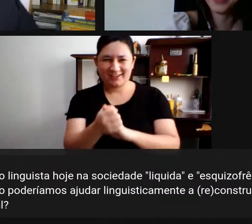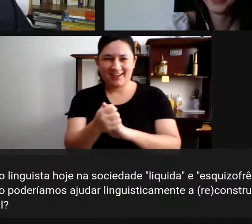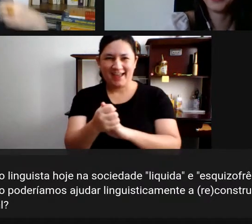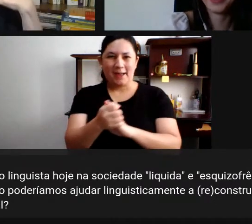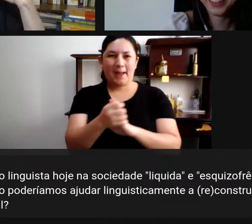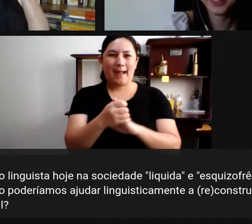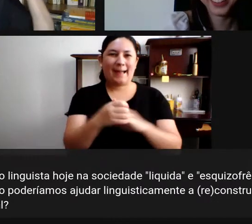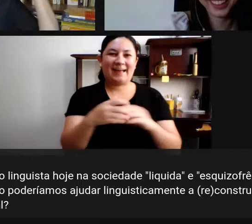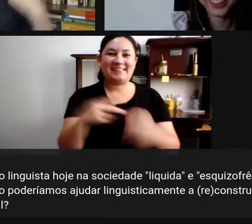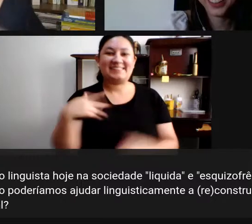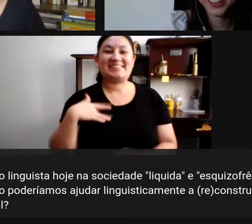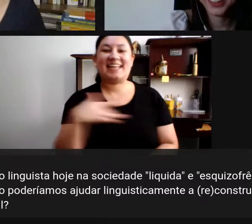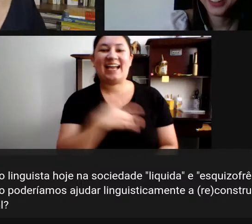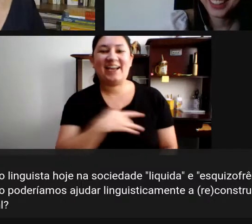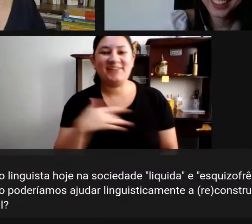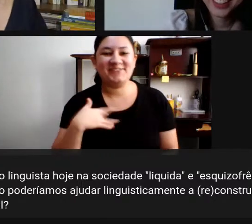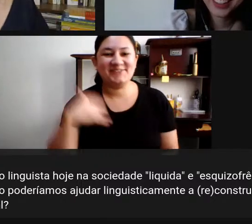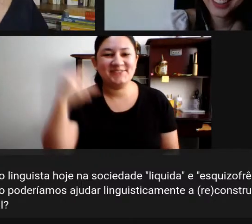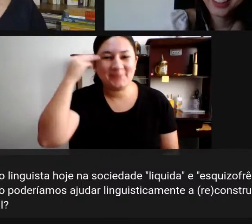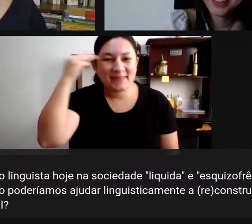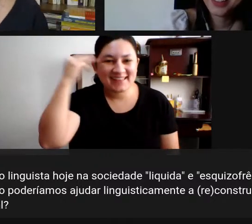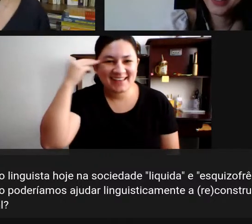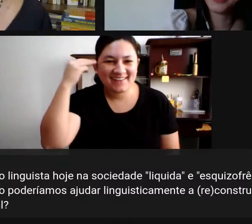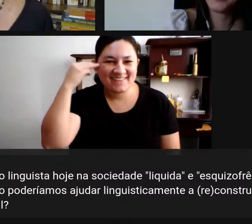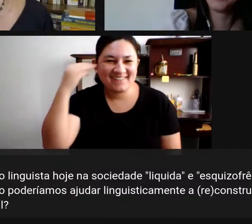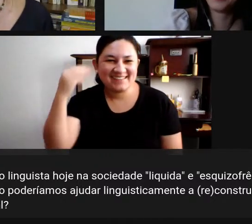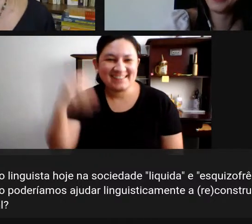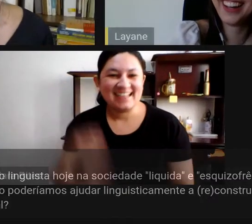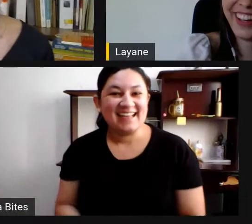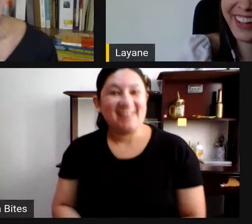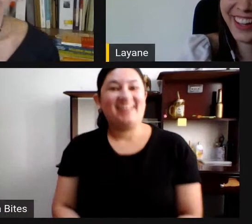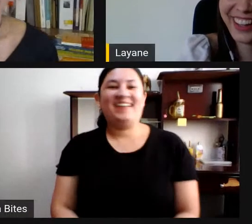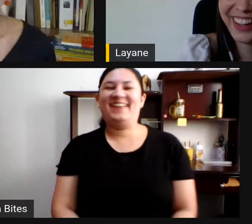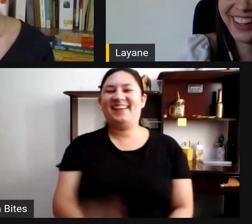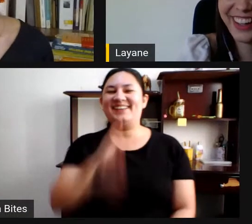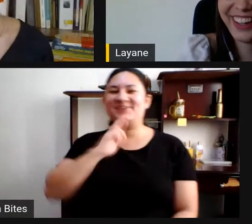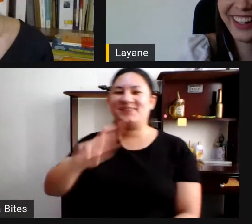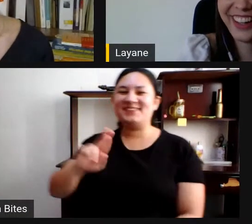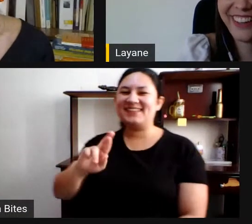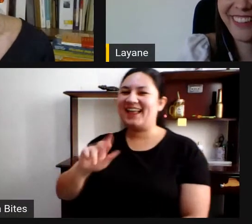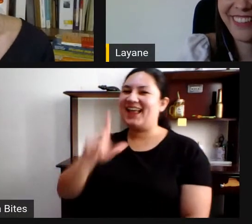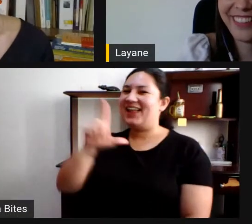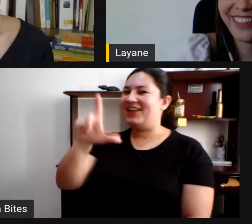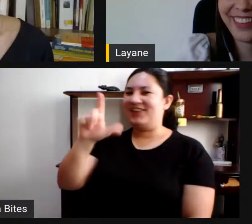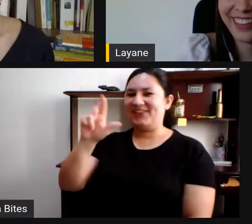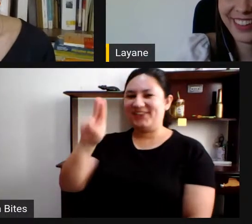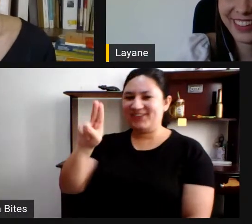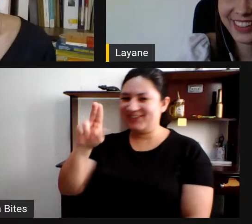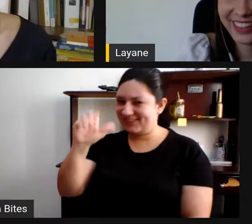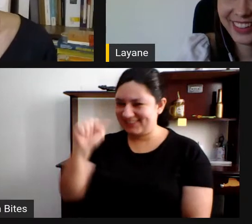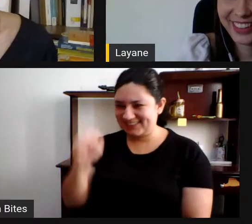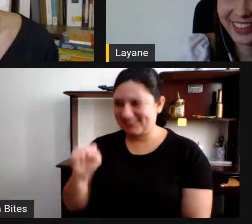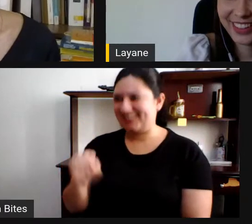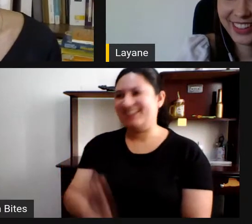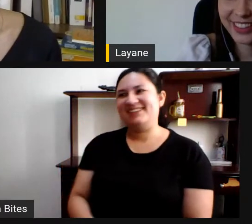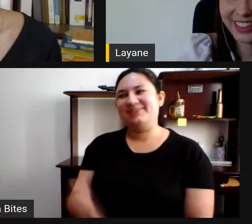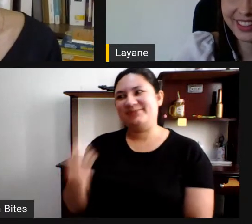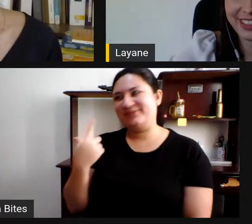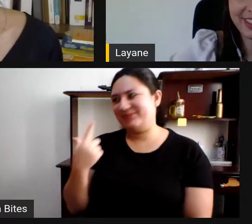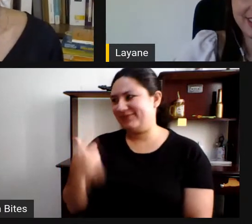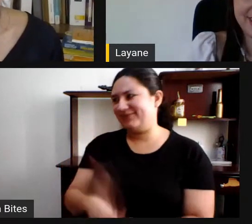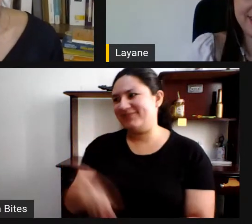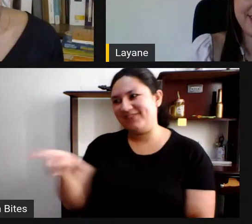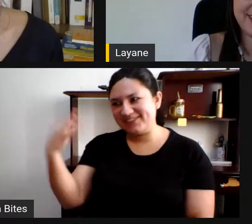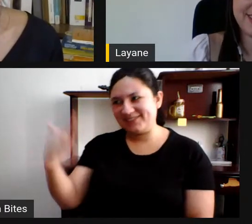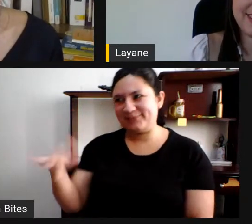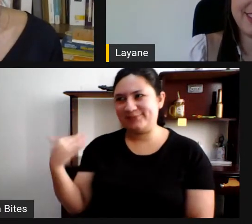Lucas você realmente está terrível hoje olha não sei